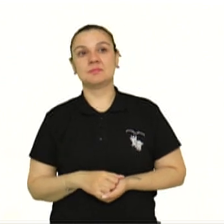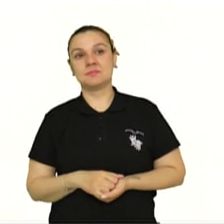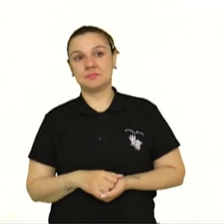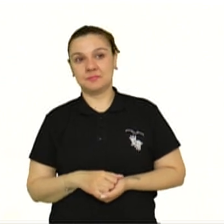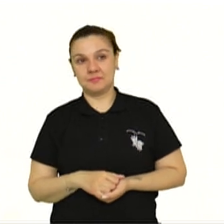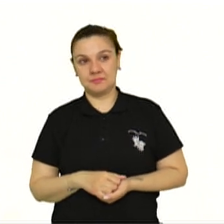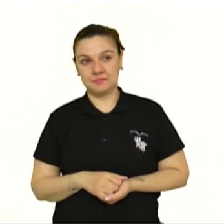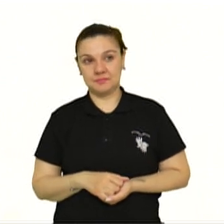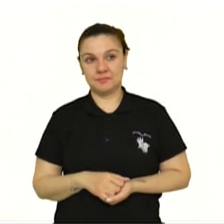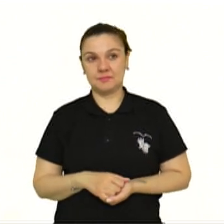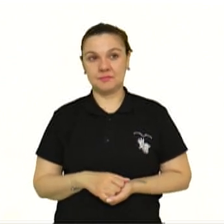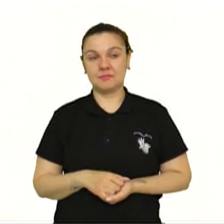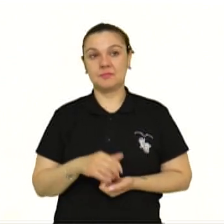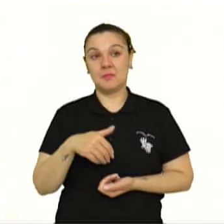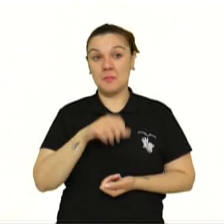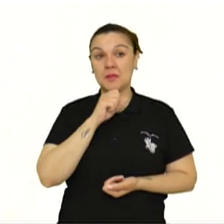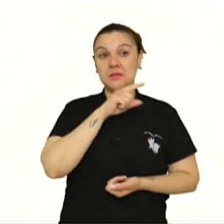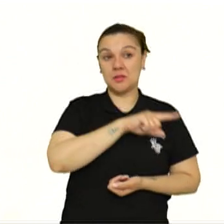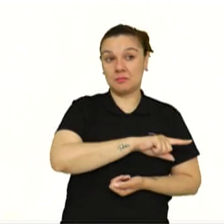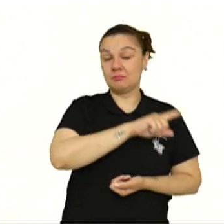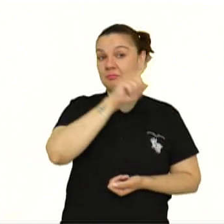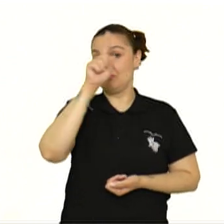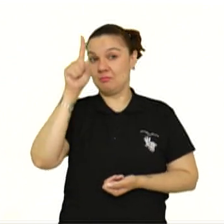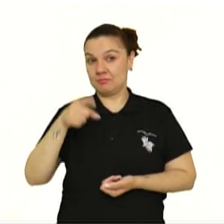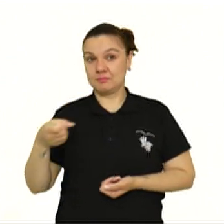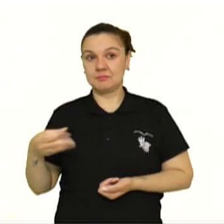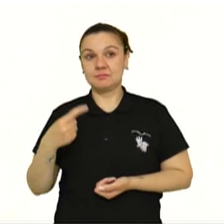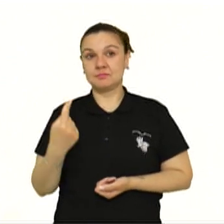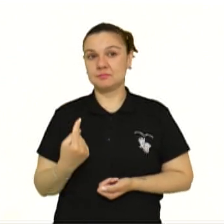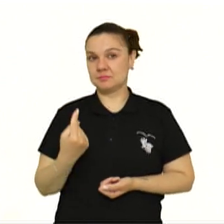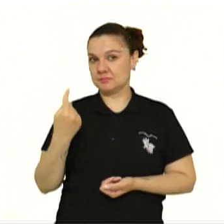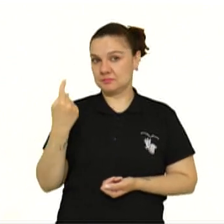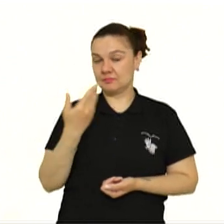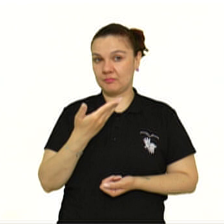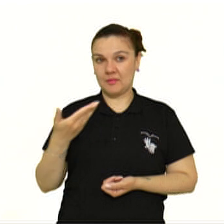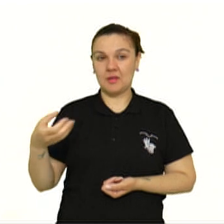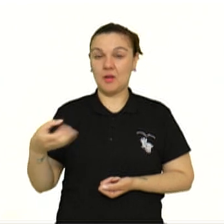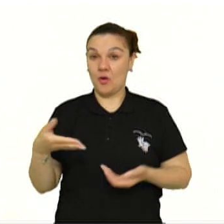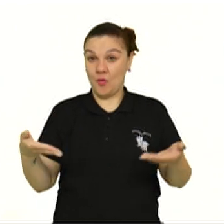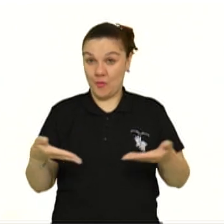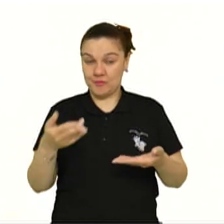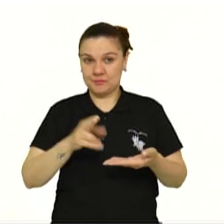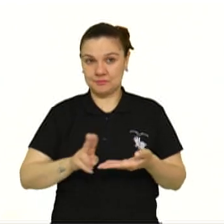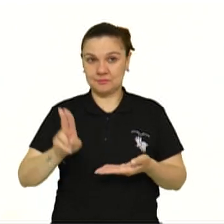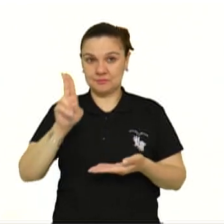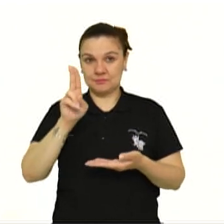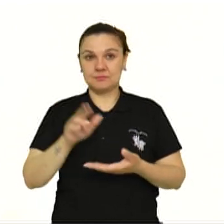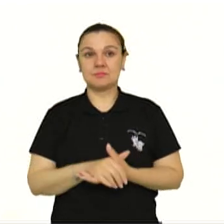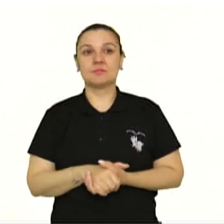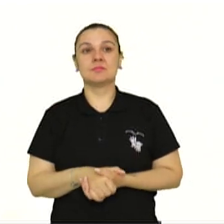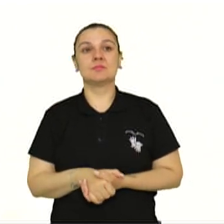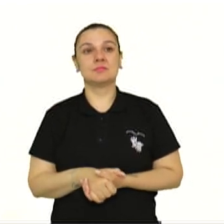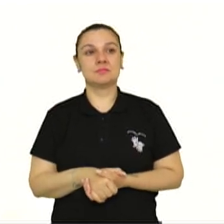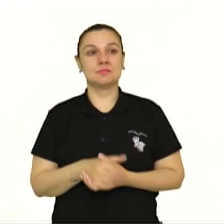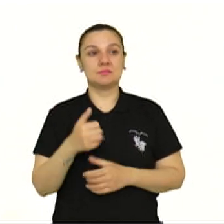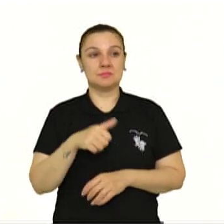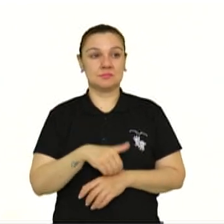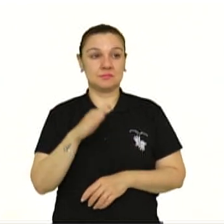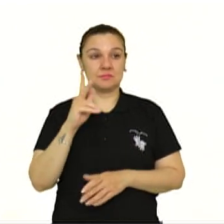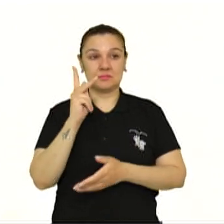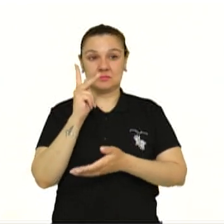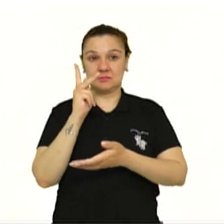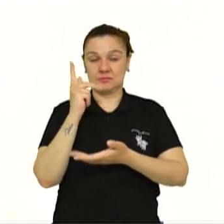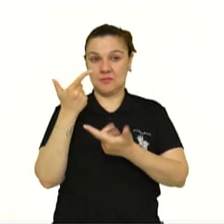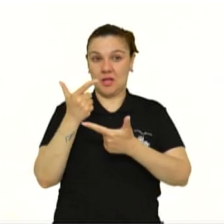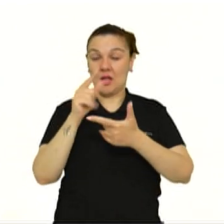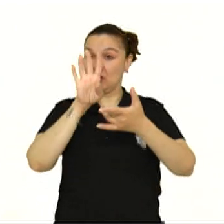Aqui ainda a gente já tem uma mais antiga, até a mais moderna. E essas são as utilizadas hoje em dia, tá? Geralmente elas vêm sem